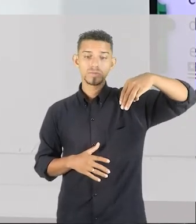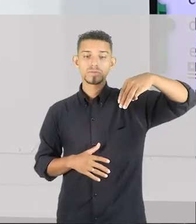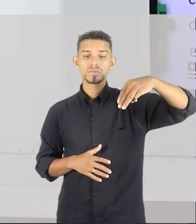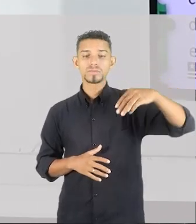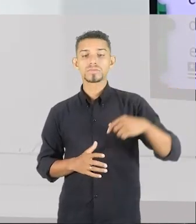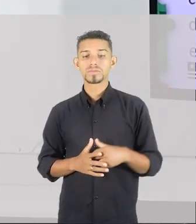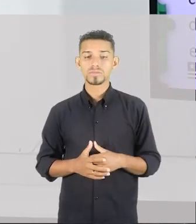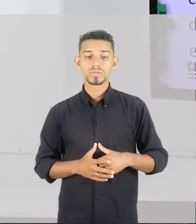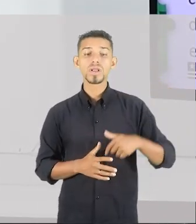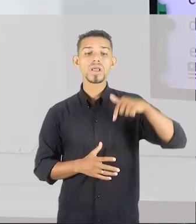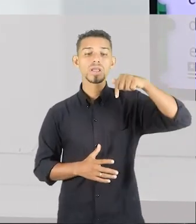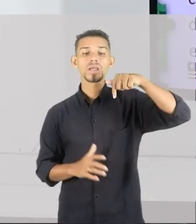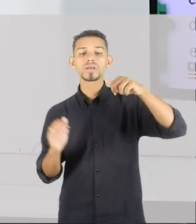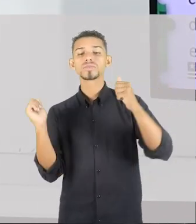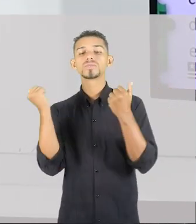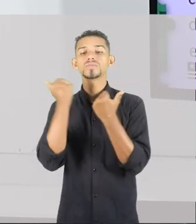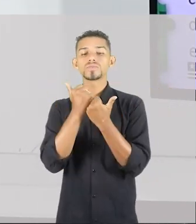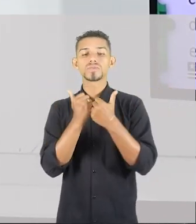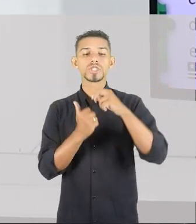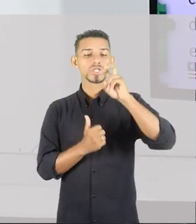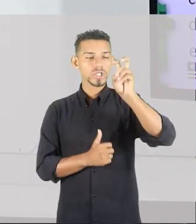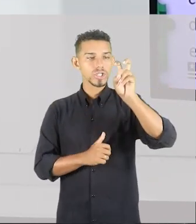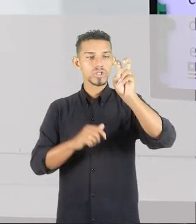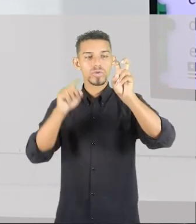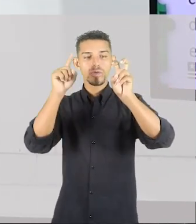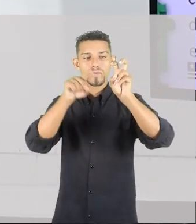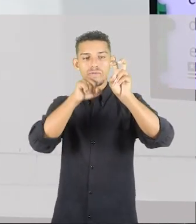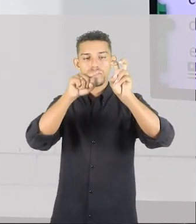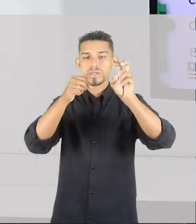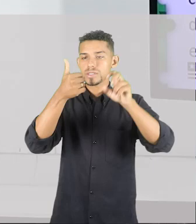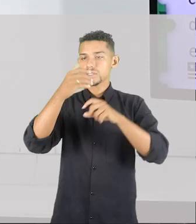Carga, 5 vezes 10 elevado a menos 6.